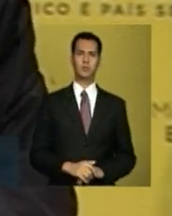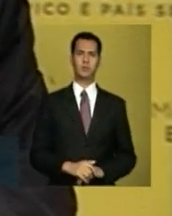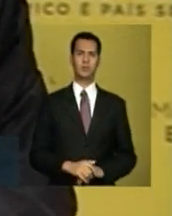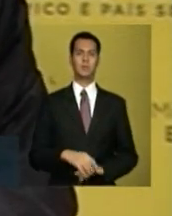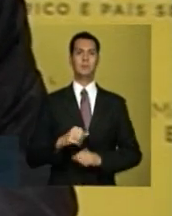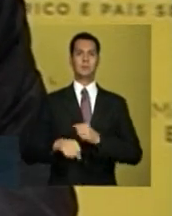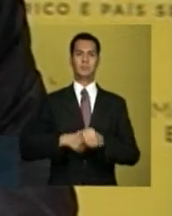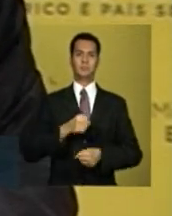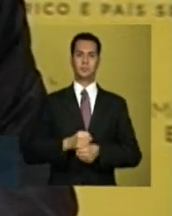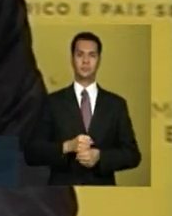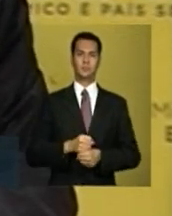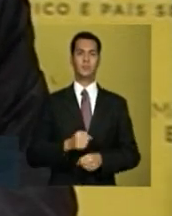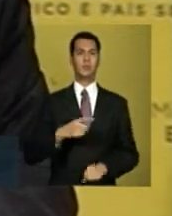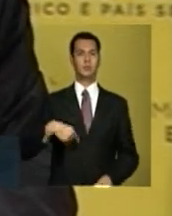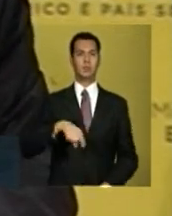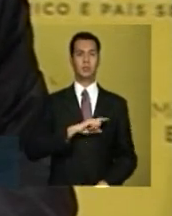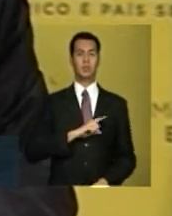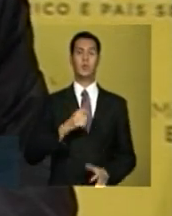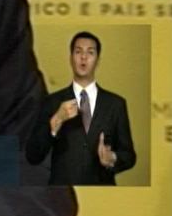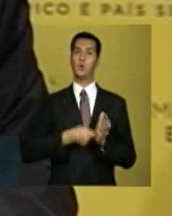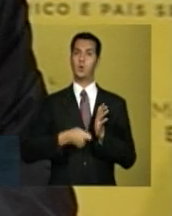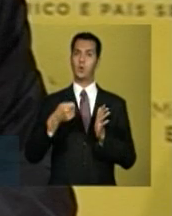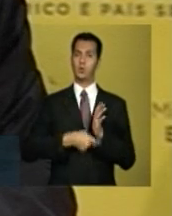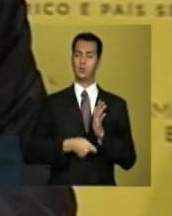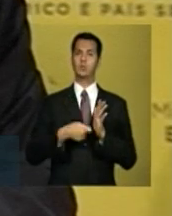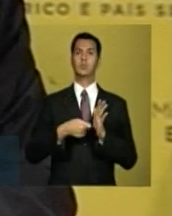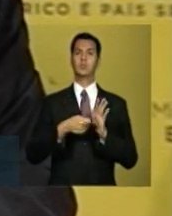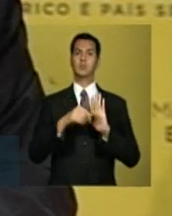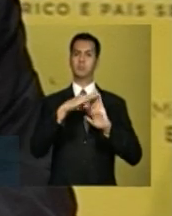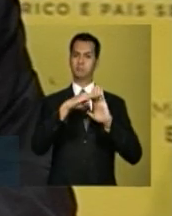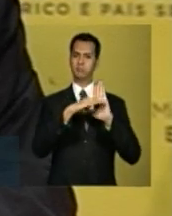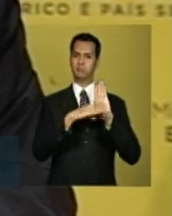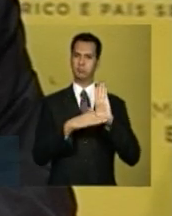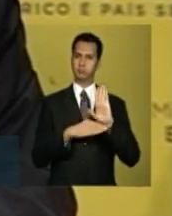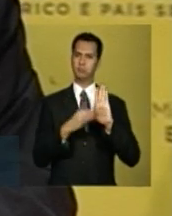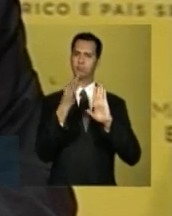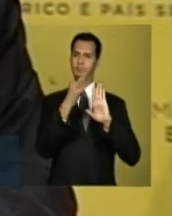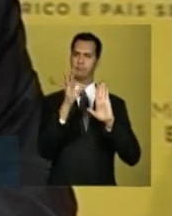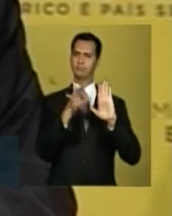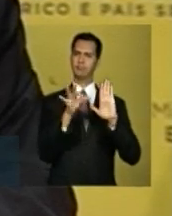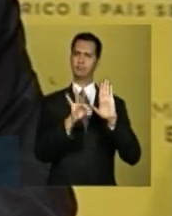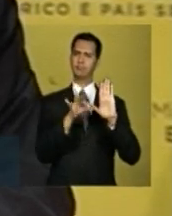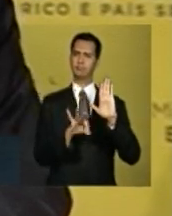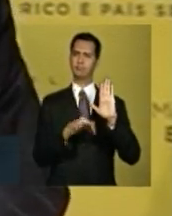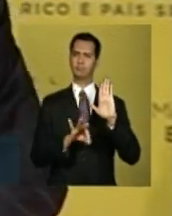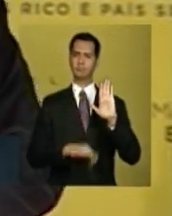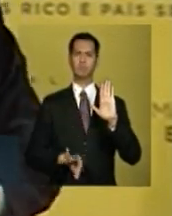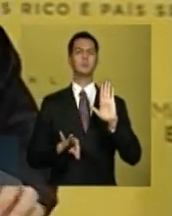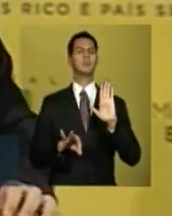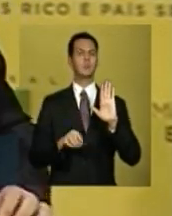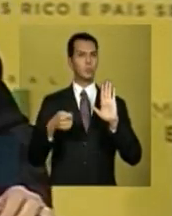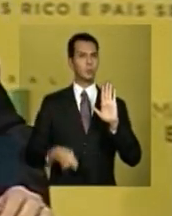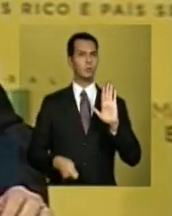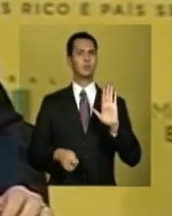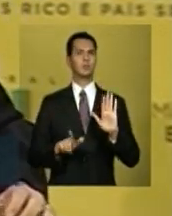nós triplicamos o Rigor na gestão do Risco e o processo de